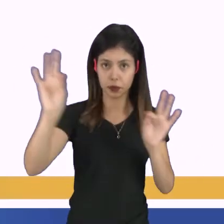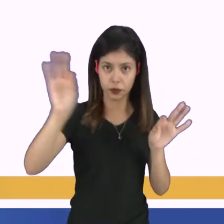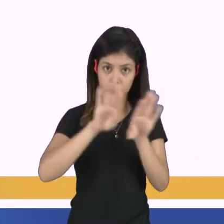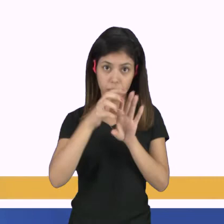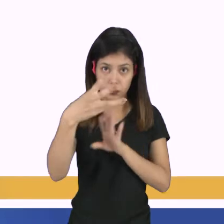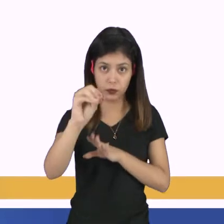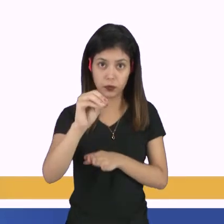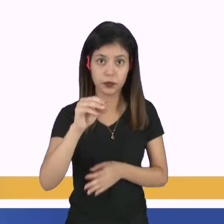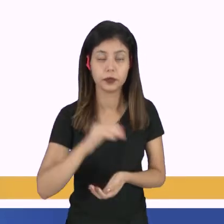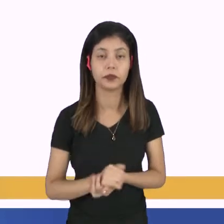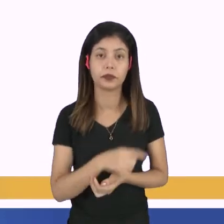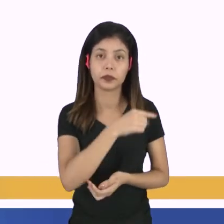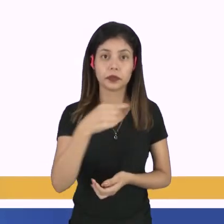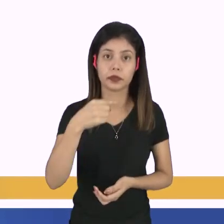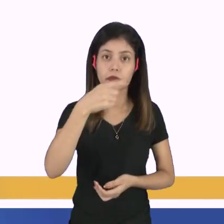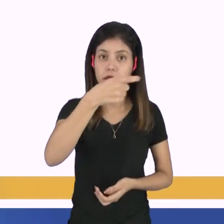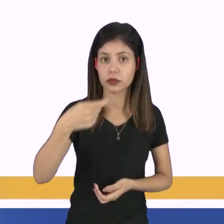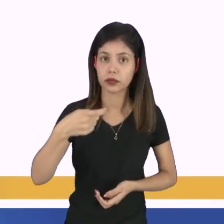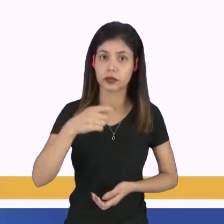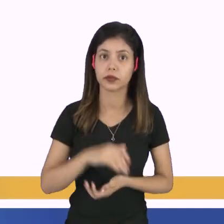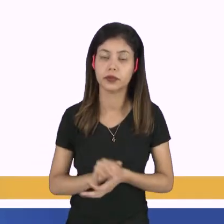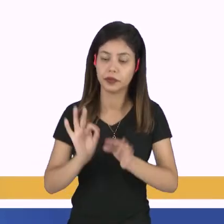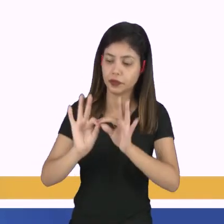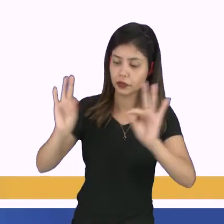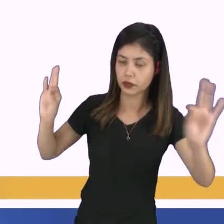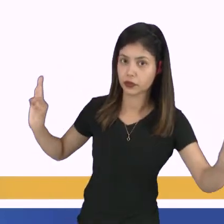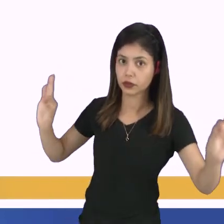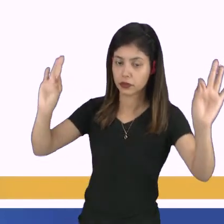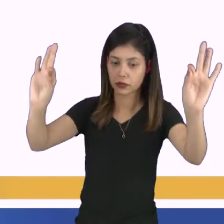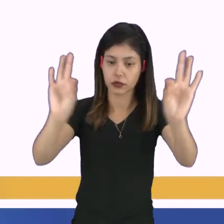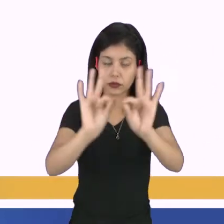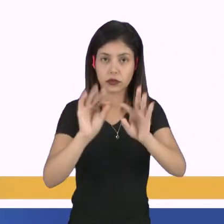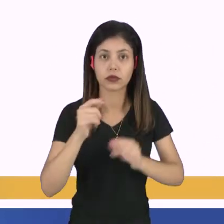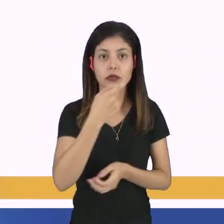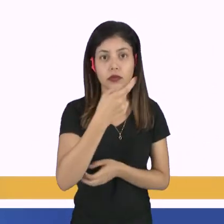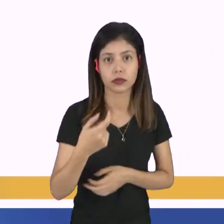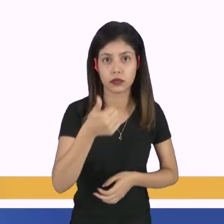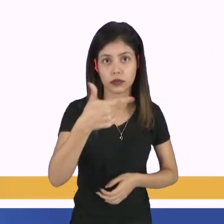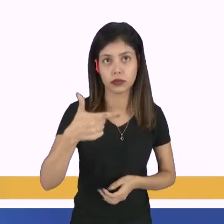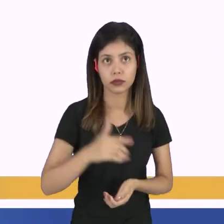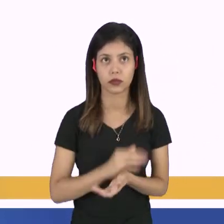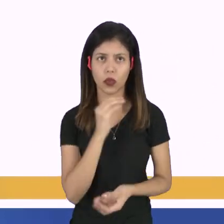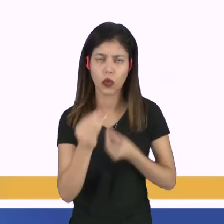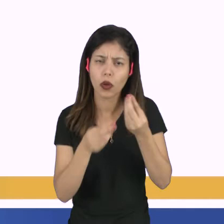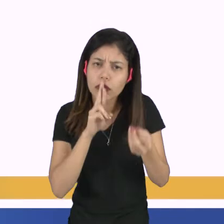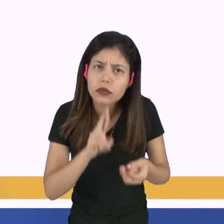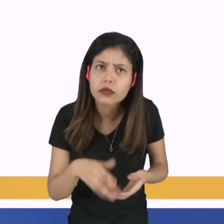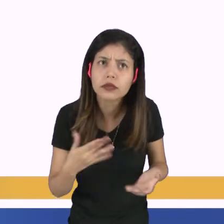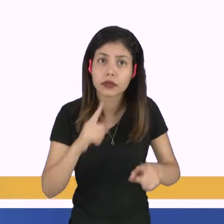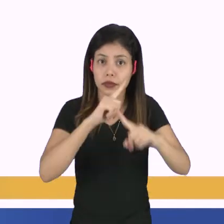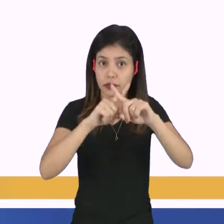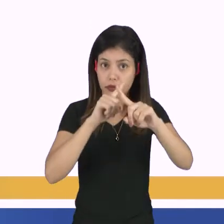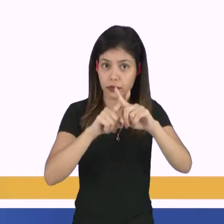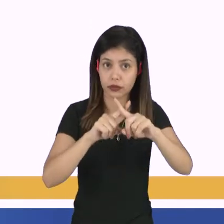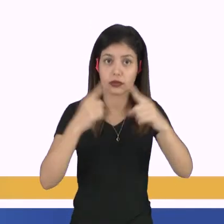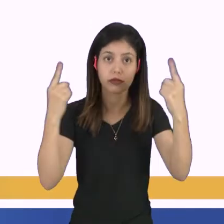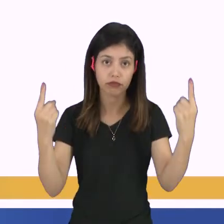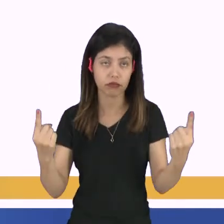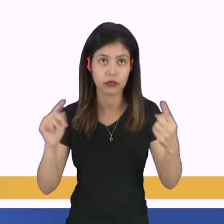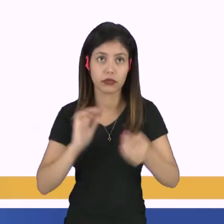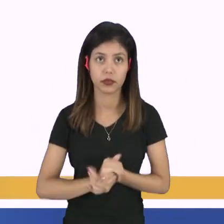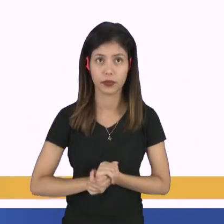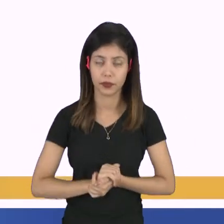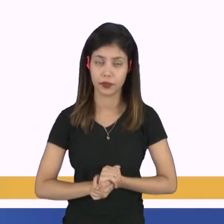menos X e a largura seria 12 menos X. Então, como é que eu calculo a área de retângulo? Multiplico essas duas medidas.